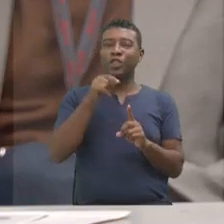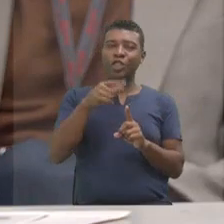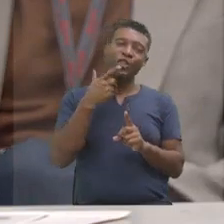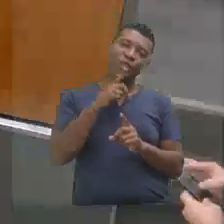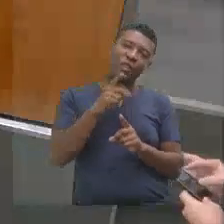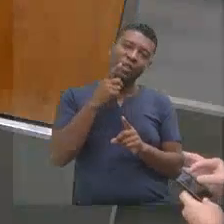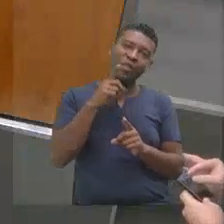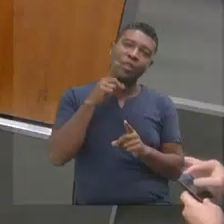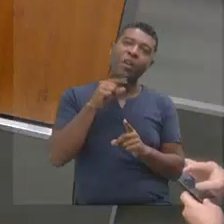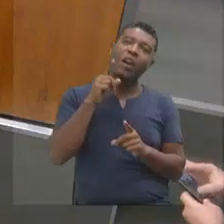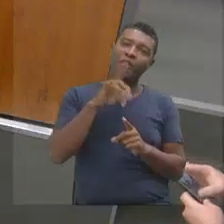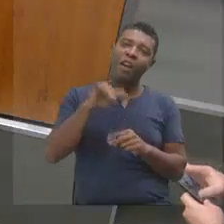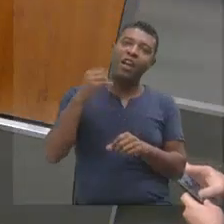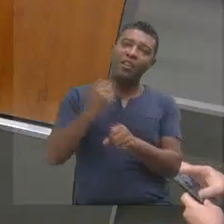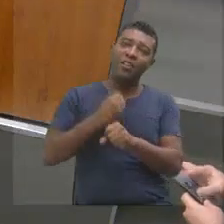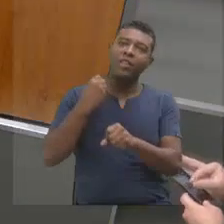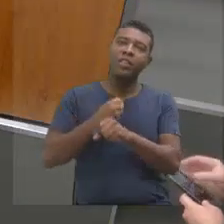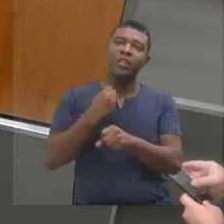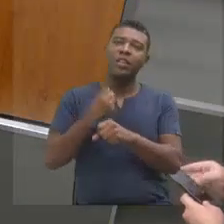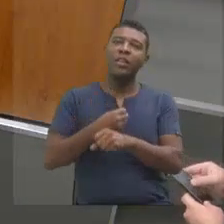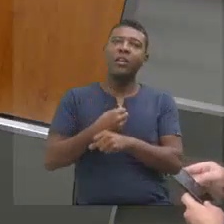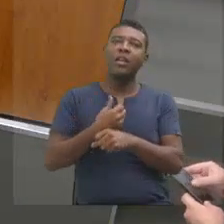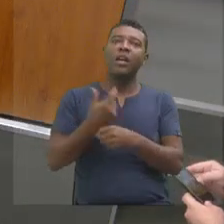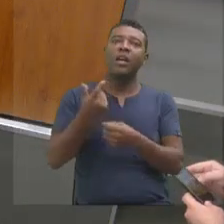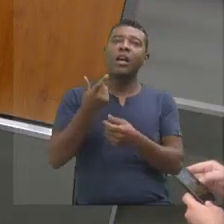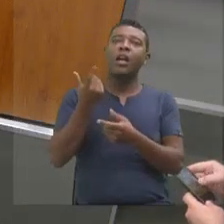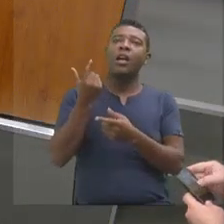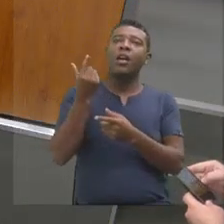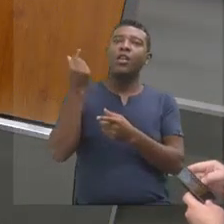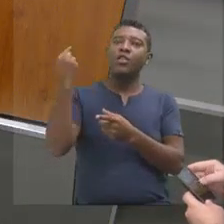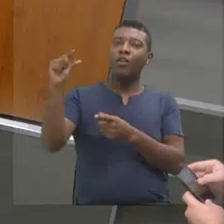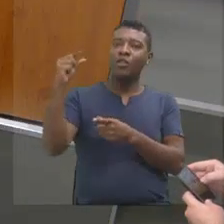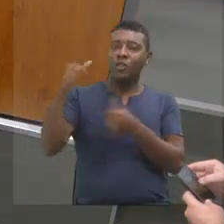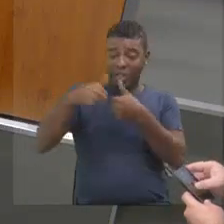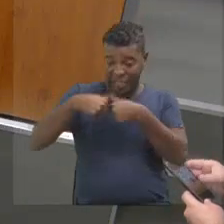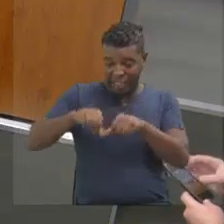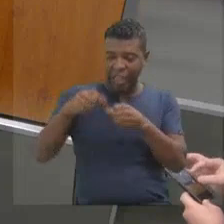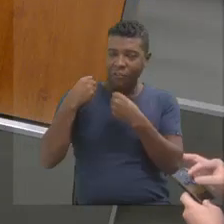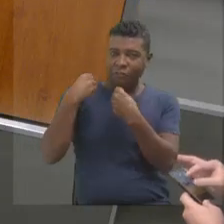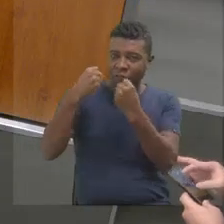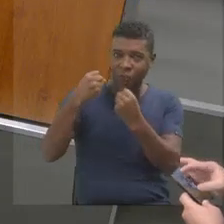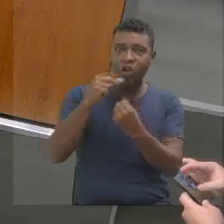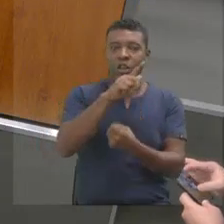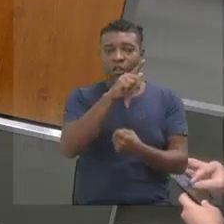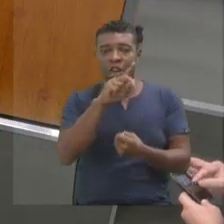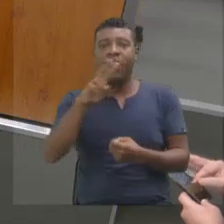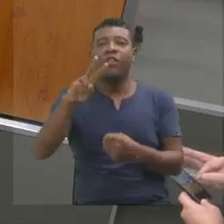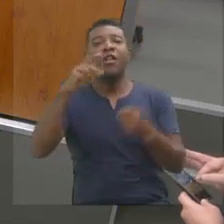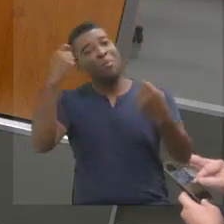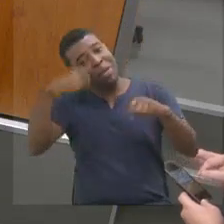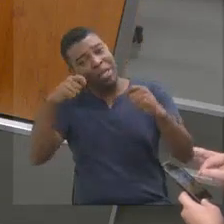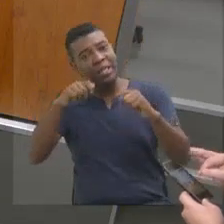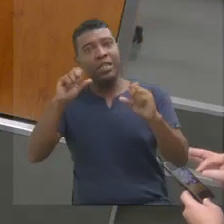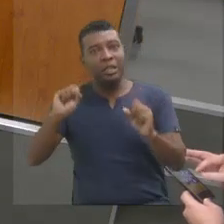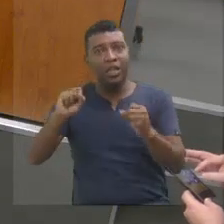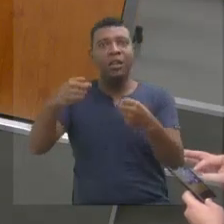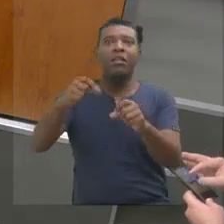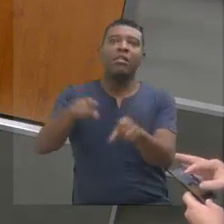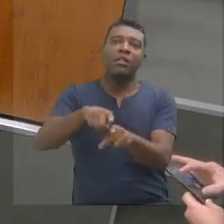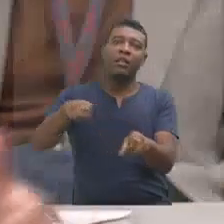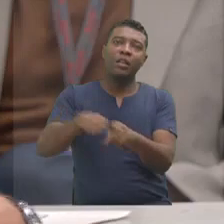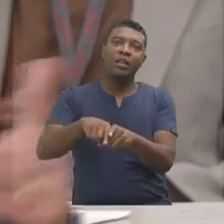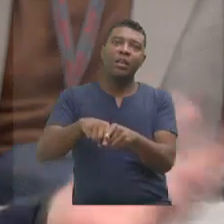etapa a gente começar aquela obra de forma definitiva Teófilo Otoni tá com força total a gente precisa que Valadares o projeto é vai ser executado